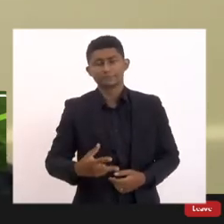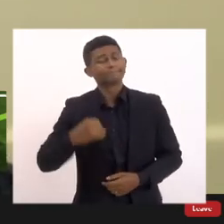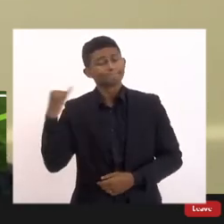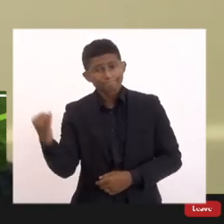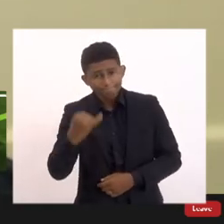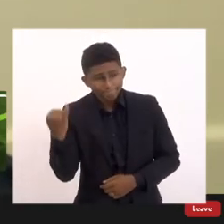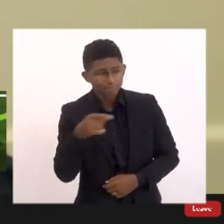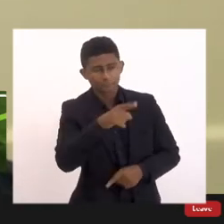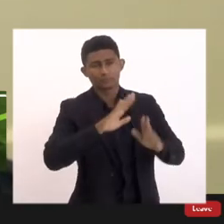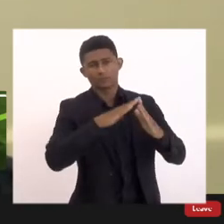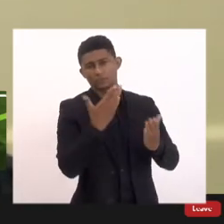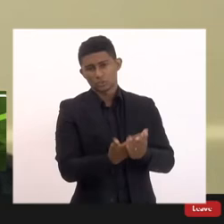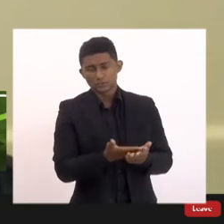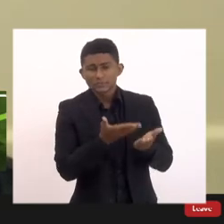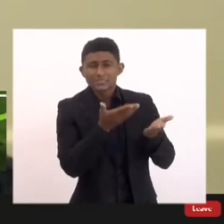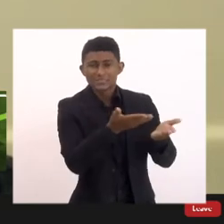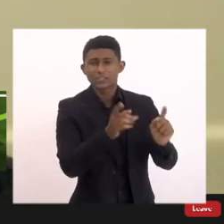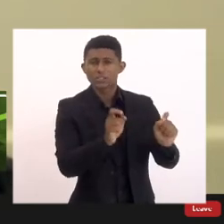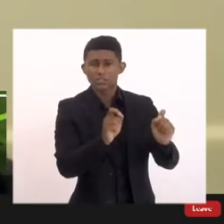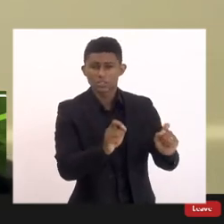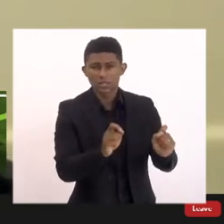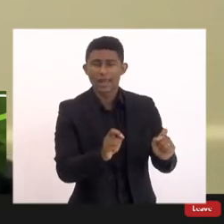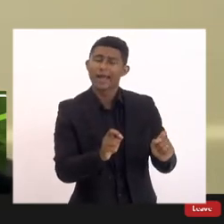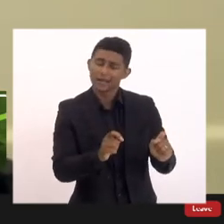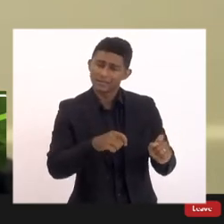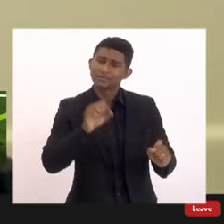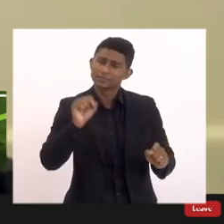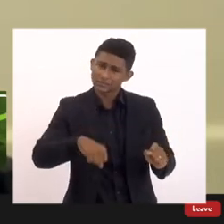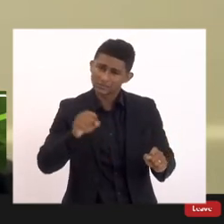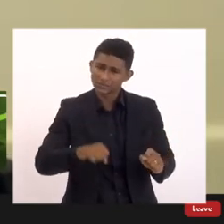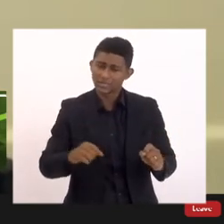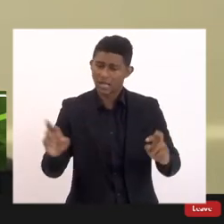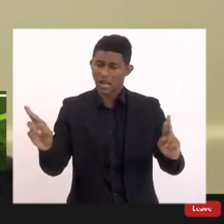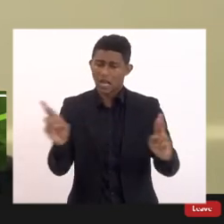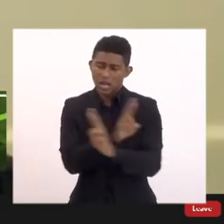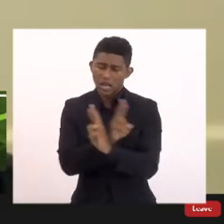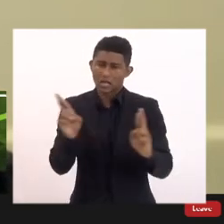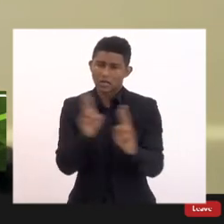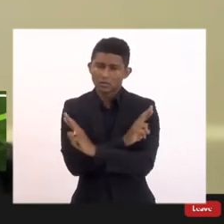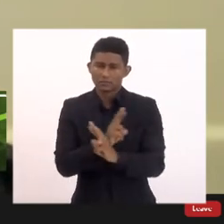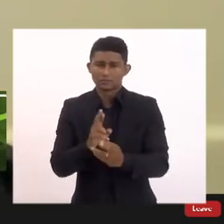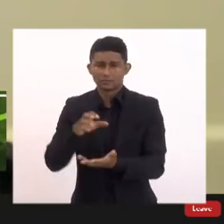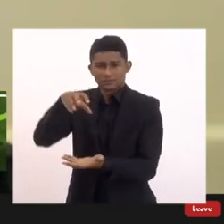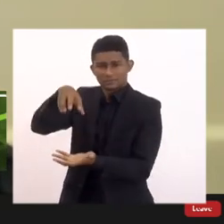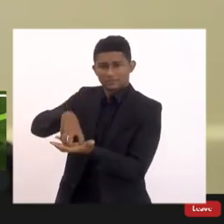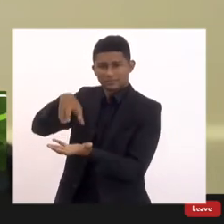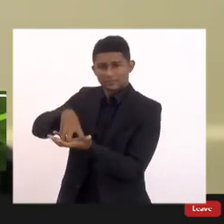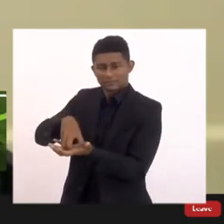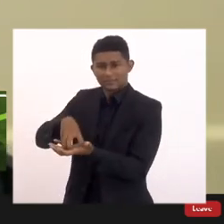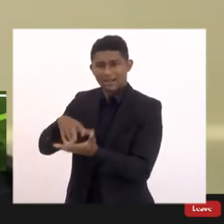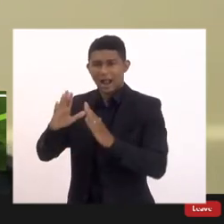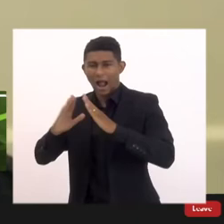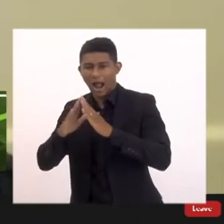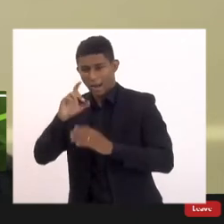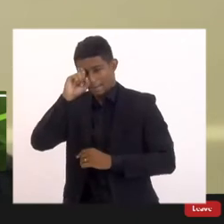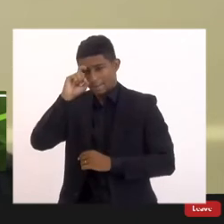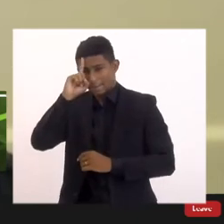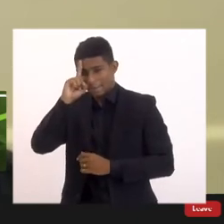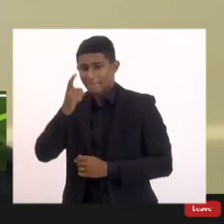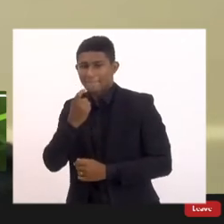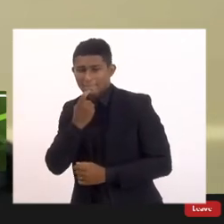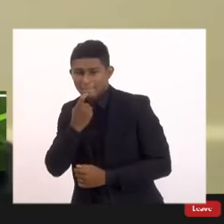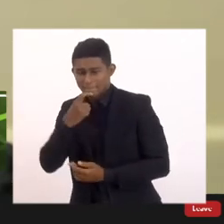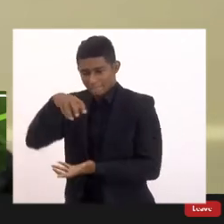escola faça uma boa conexão, tenha uma boa relação, uma boa integração com a unidade de saúde mais próxima daquela